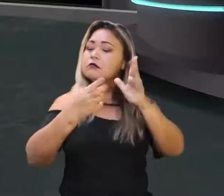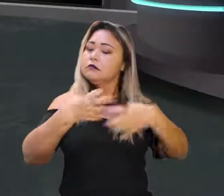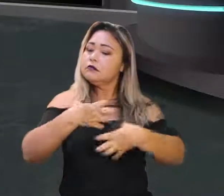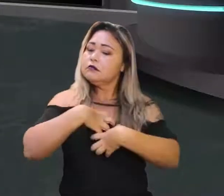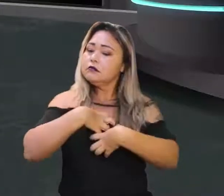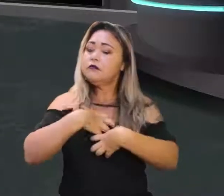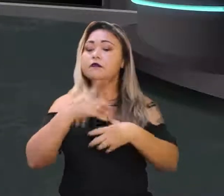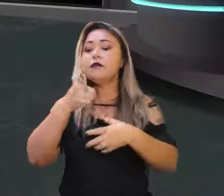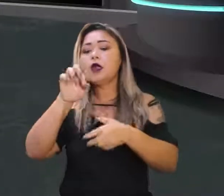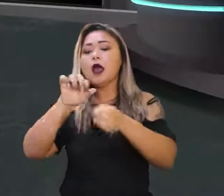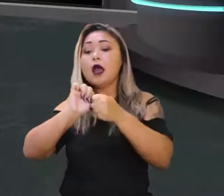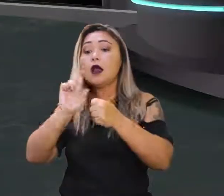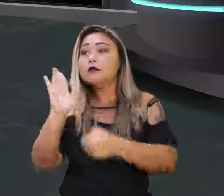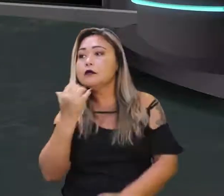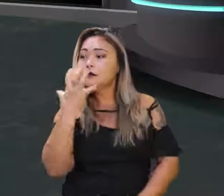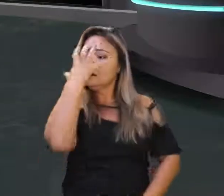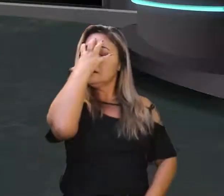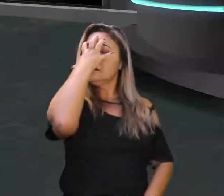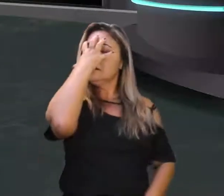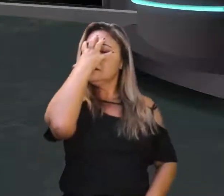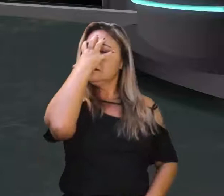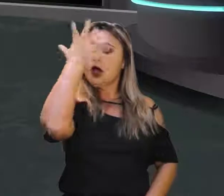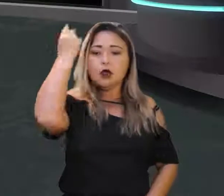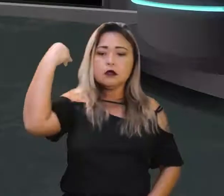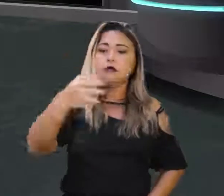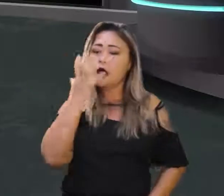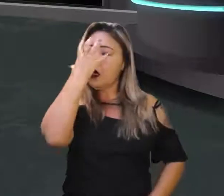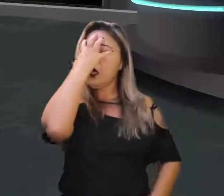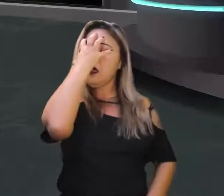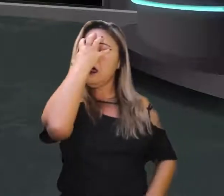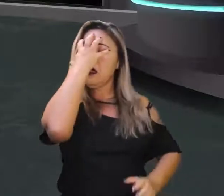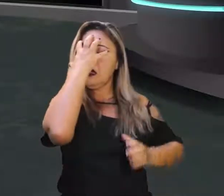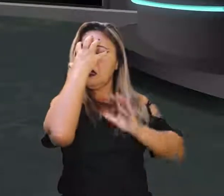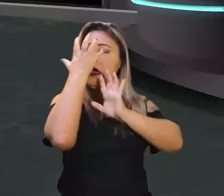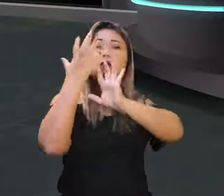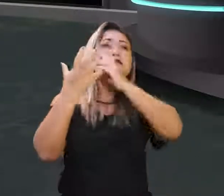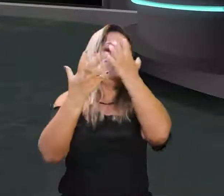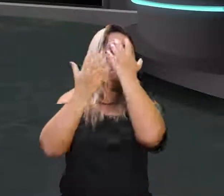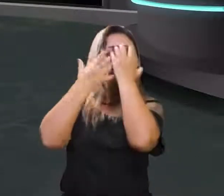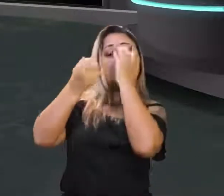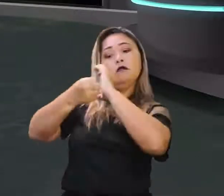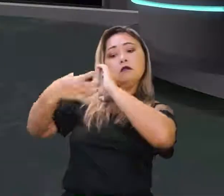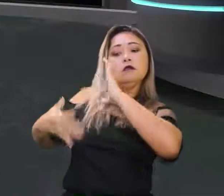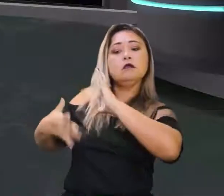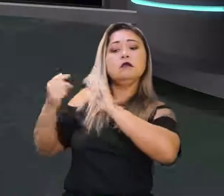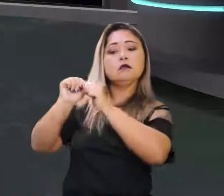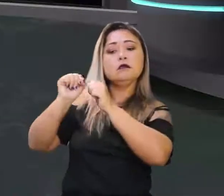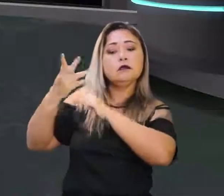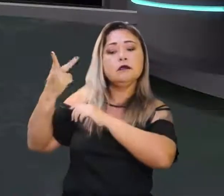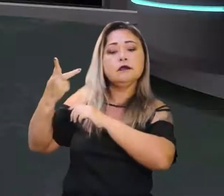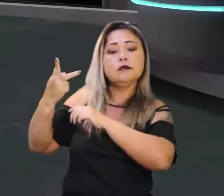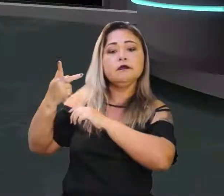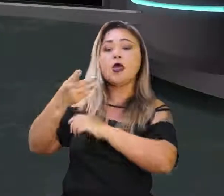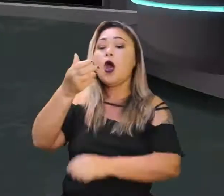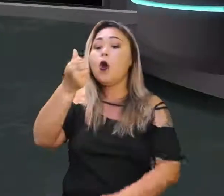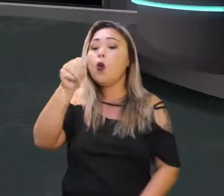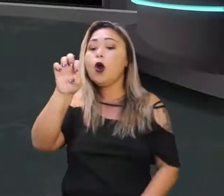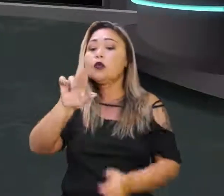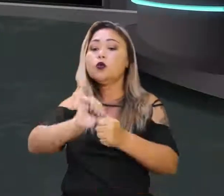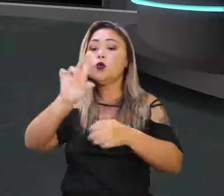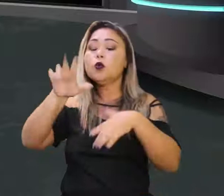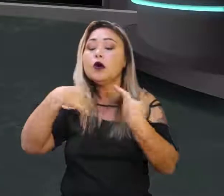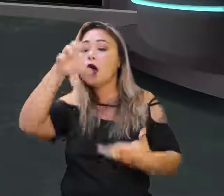grego, não, utilizava-se daquelas máscaras, né? Porque era uma característica própria lá. O ator ele